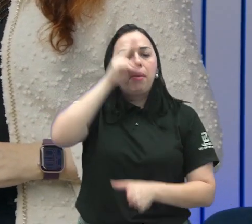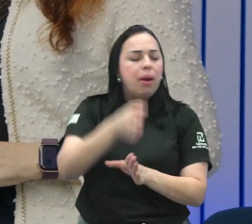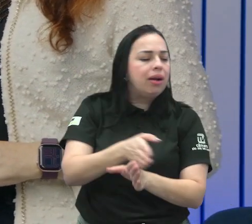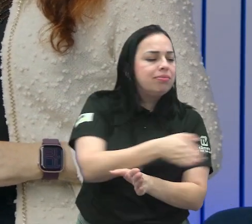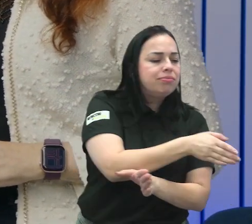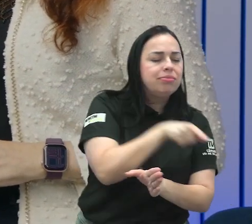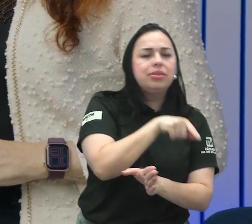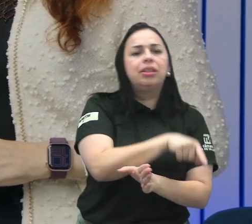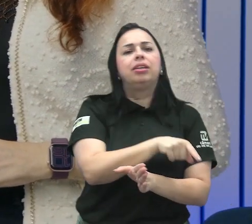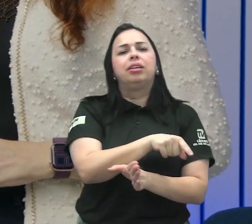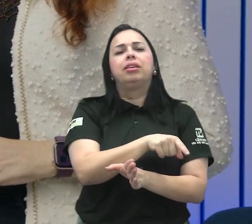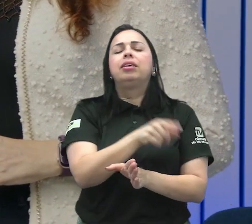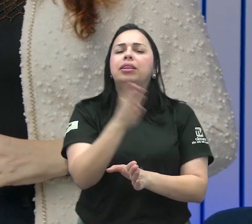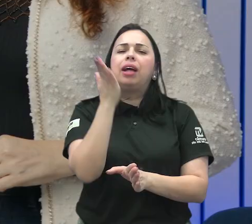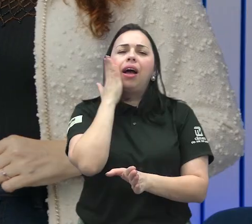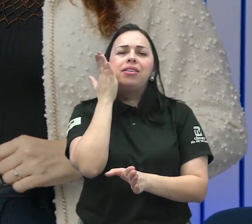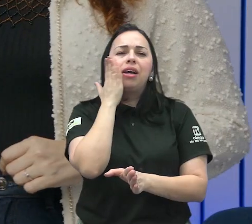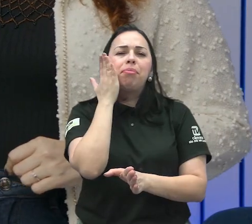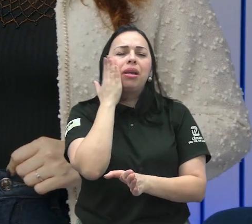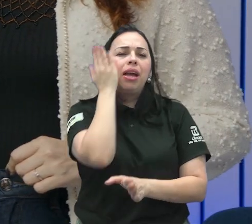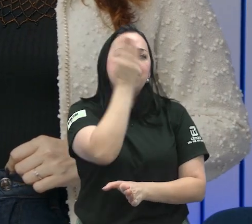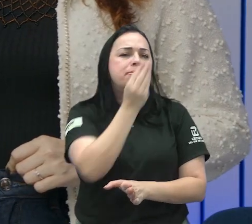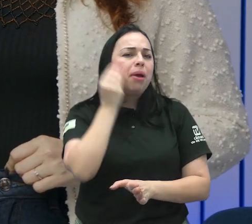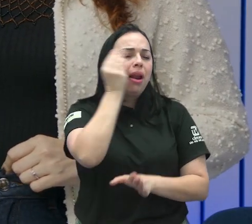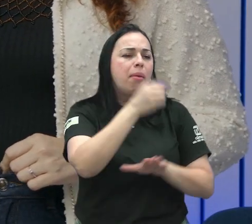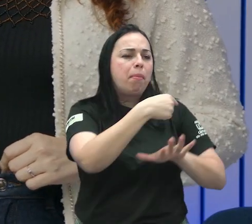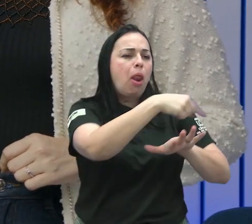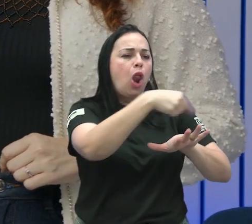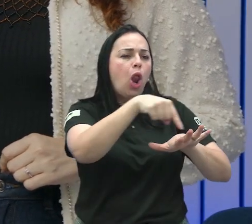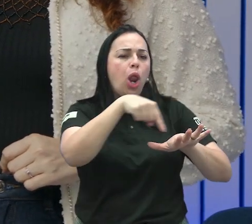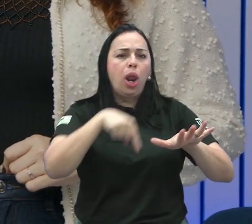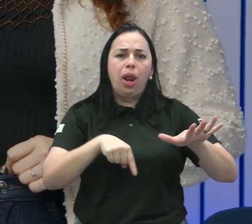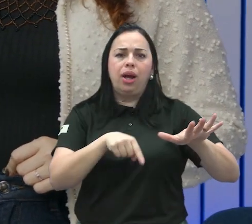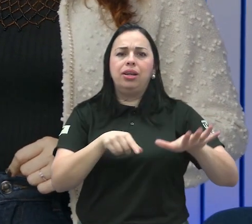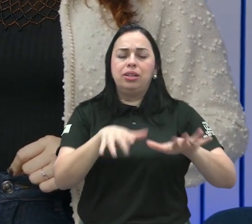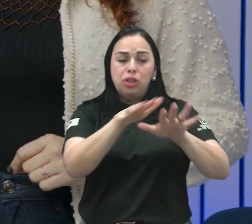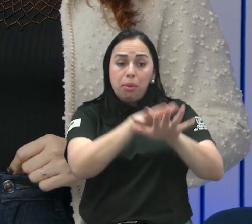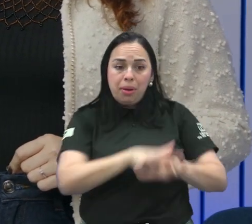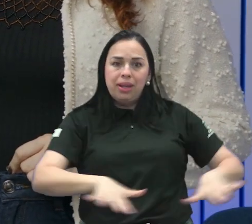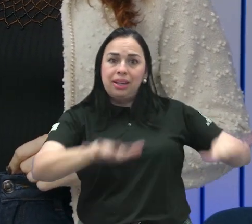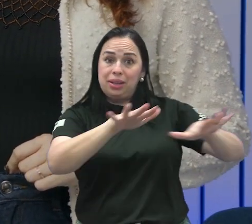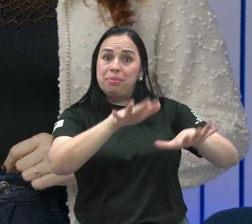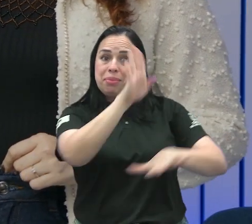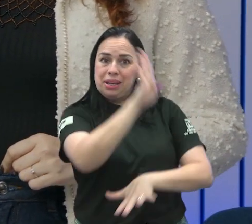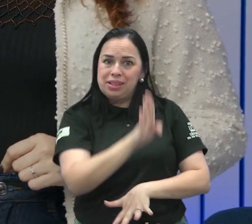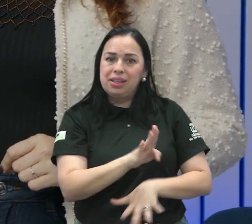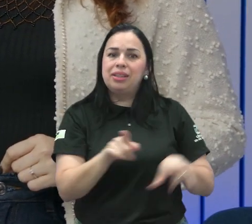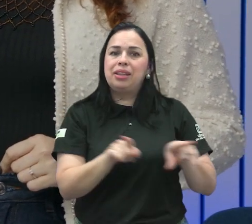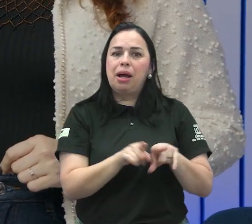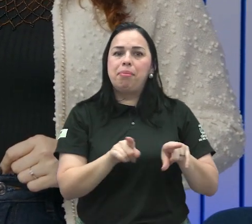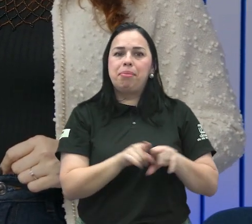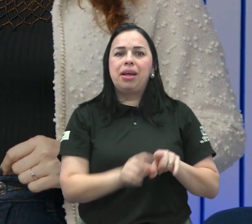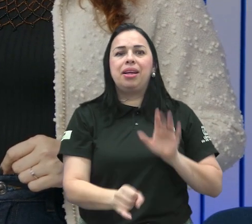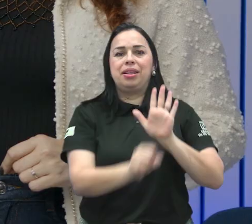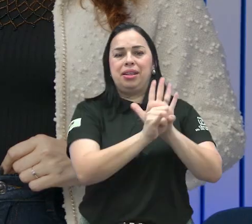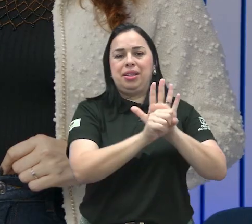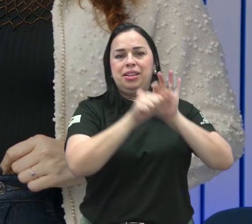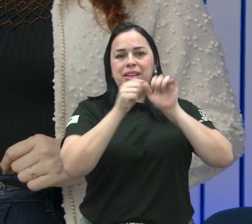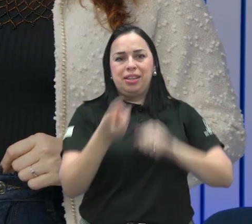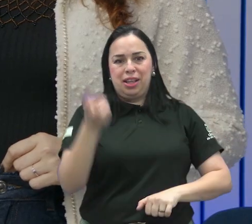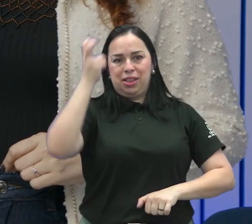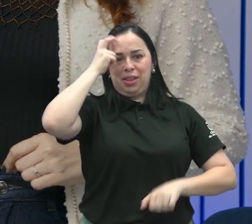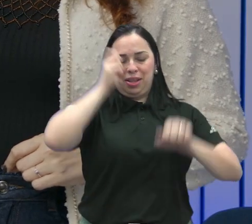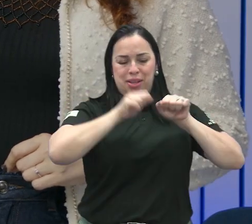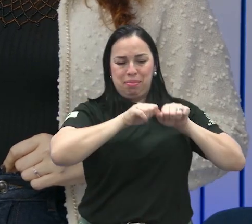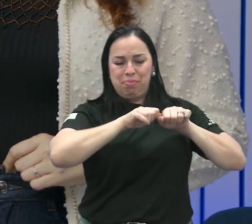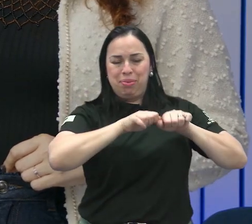de decolonialidade também ajuda a gente a compreender a diversidade de experiências e visões sobre o nosso território, além